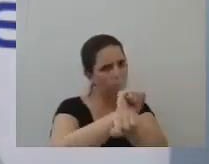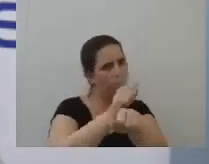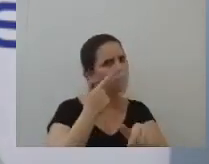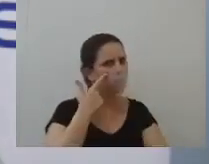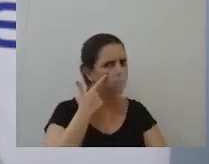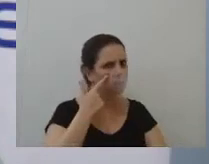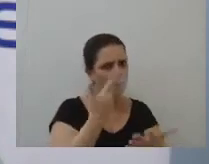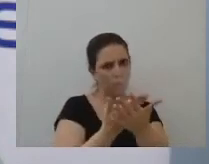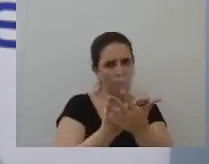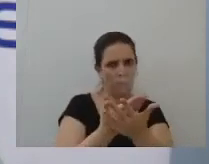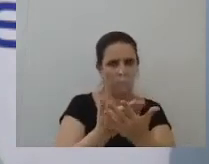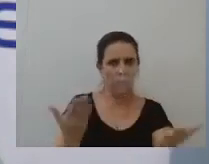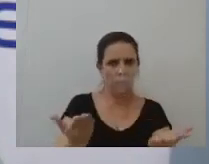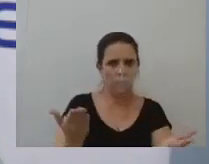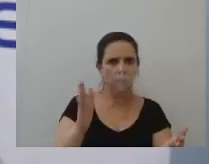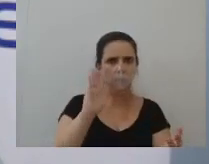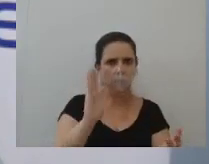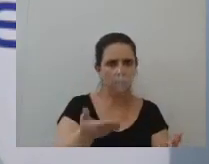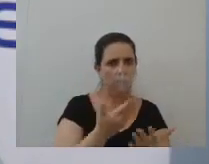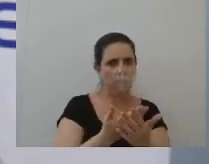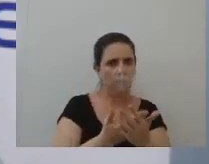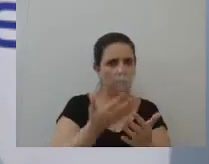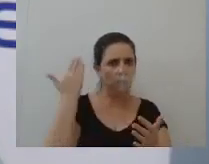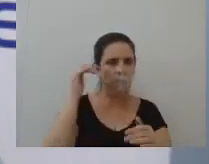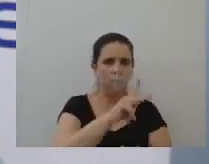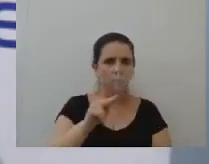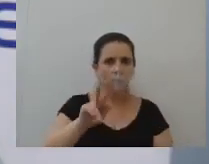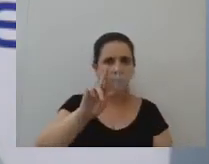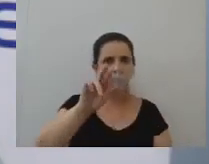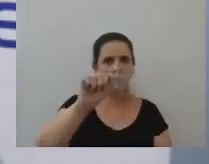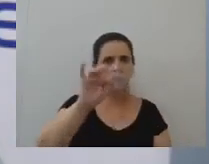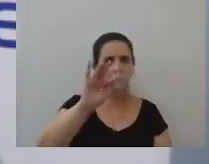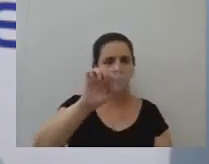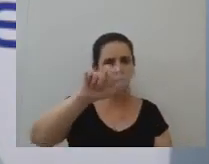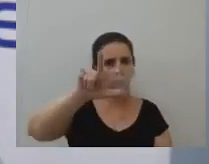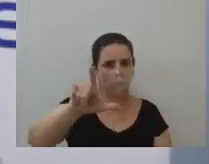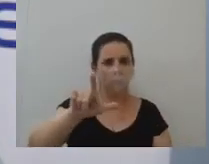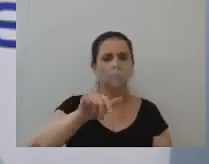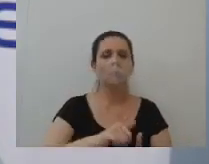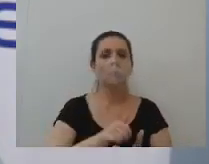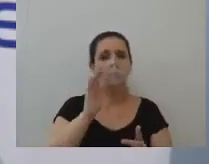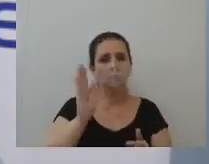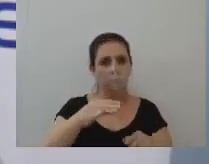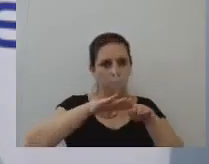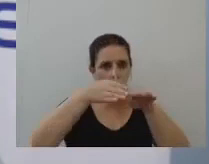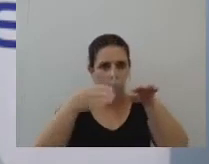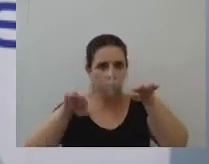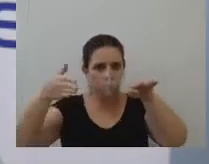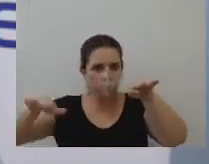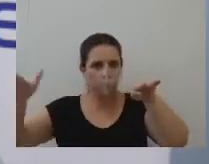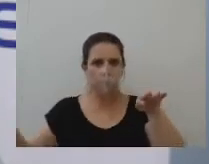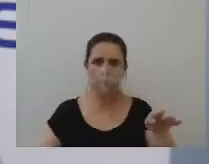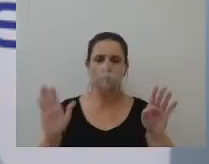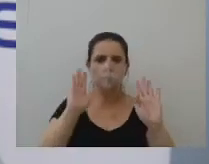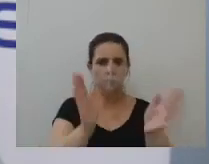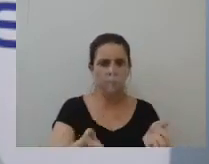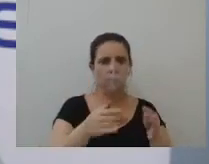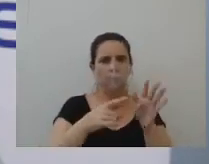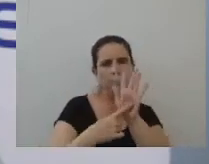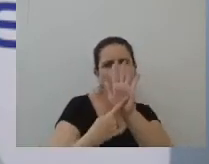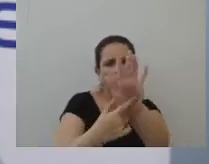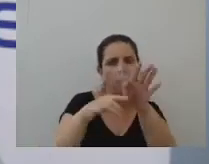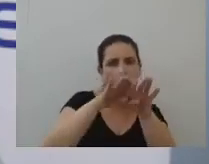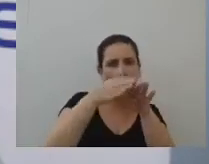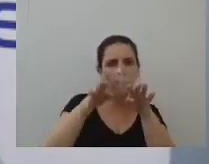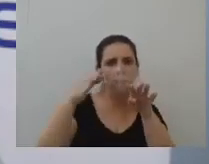Nós já tivemos uma aula com o professor Rafael Vieira, grande Rafa, e ele viu a parte de ondulatória. Ele mostrava que a